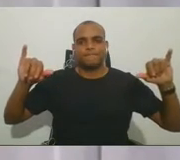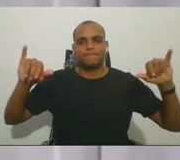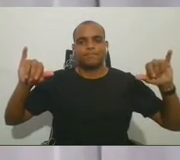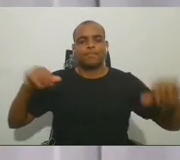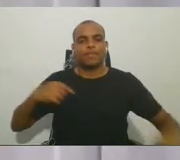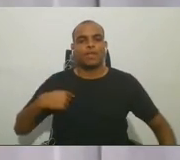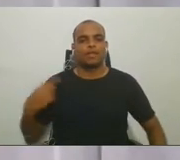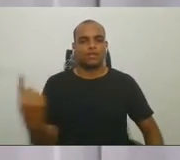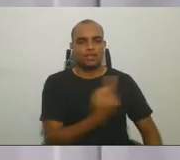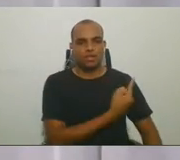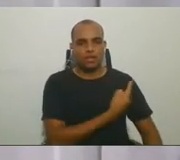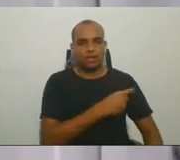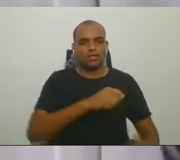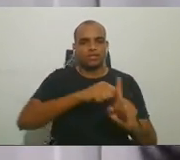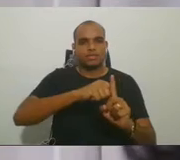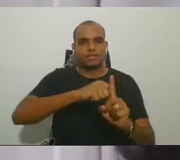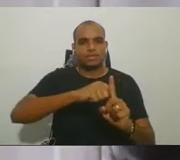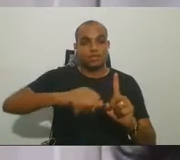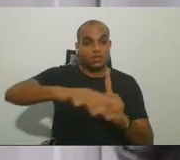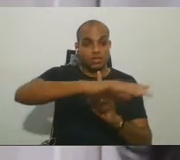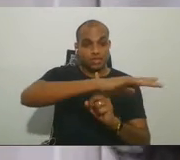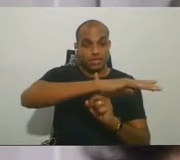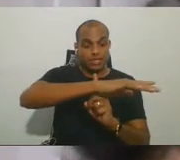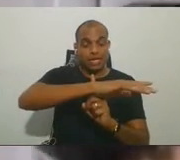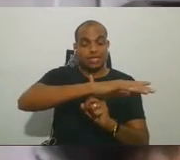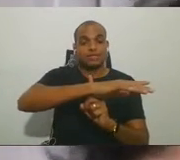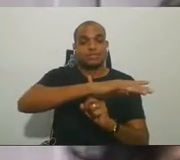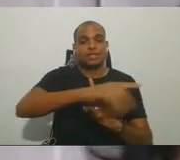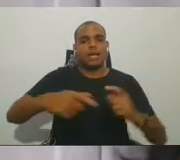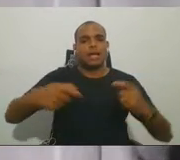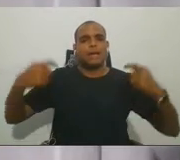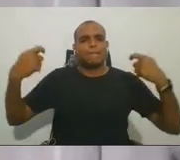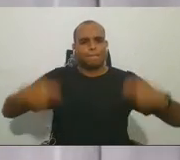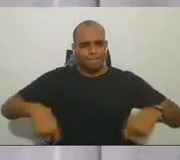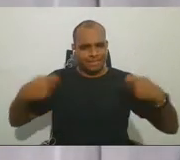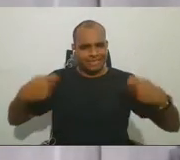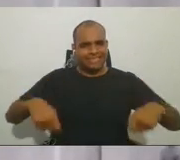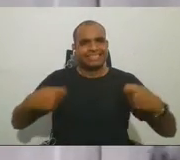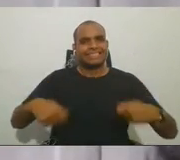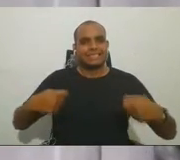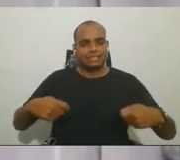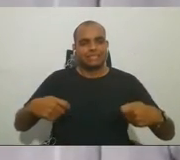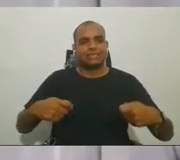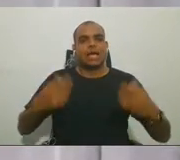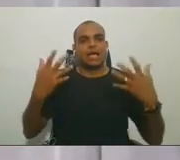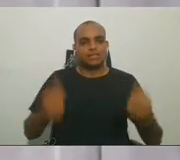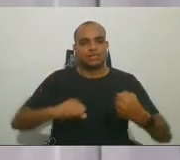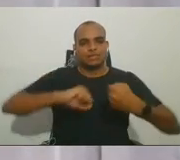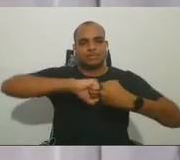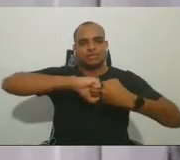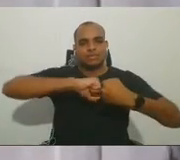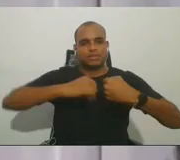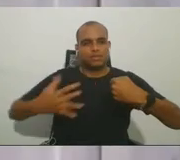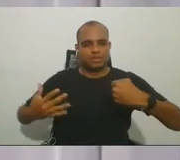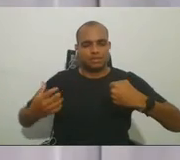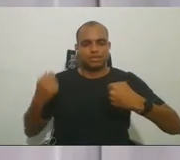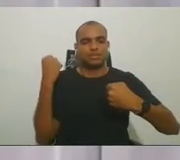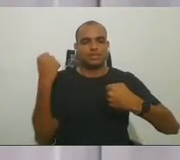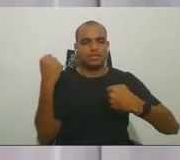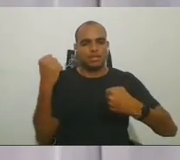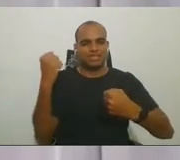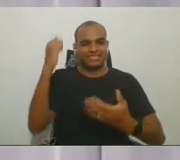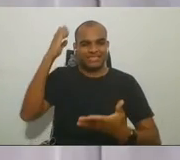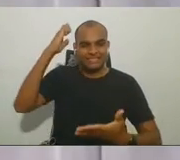nossas sociedades precisam viver em democracias intensas e que, efetivamente, essas